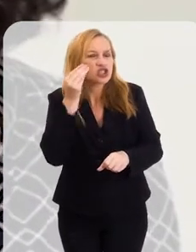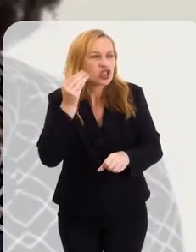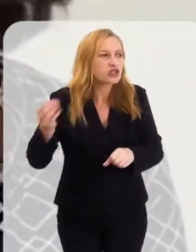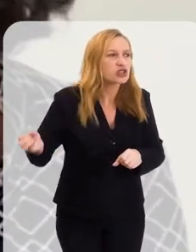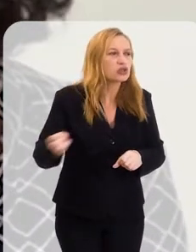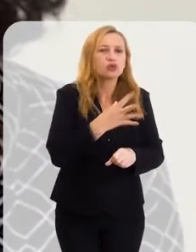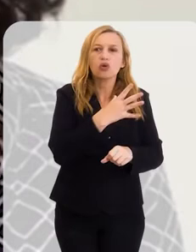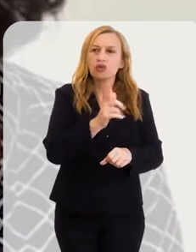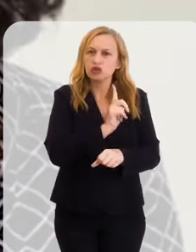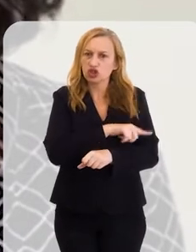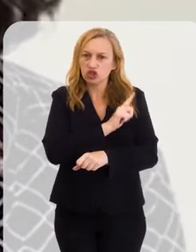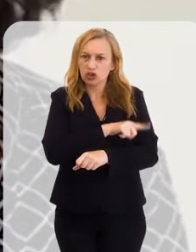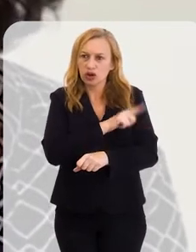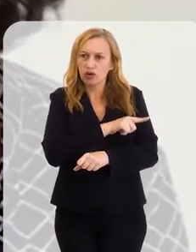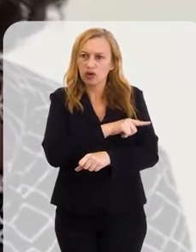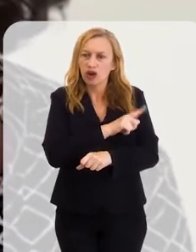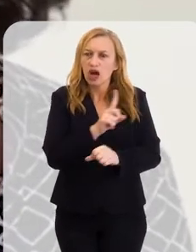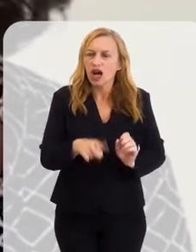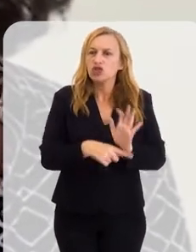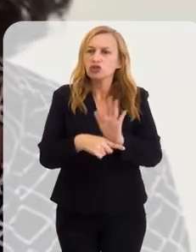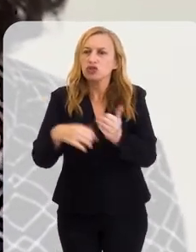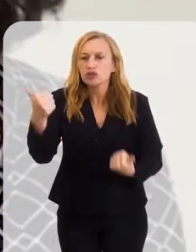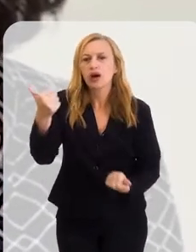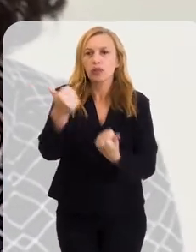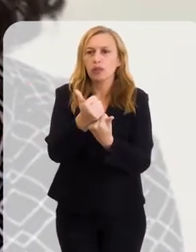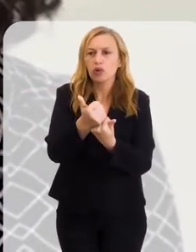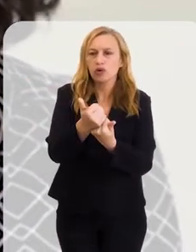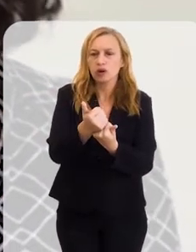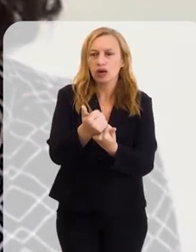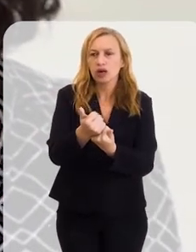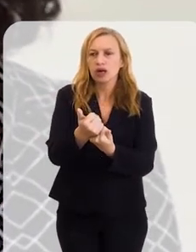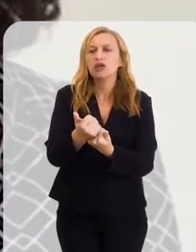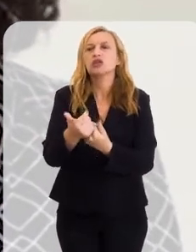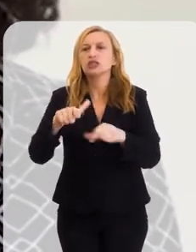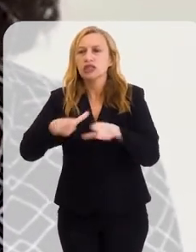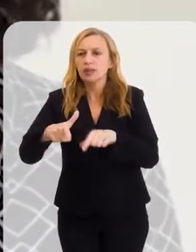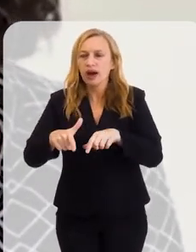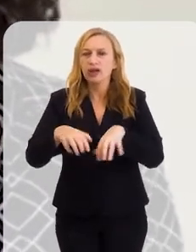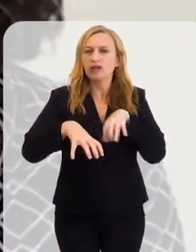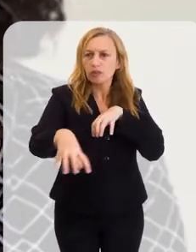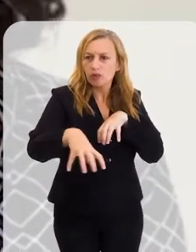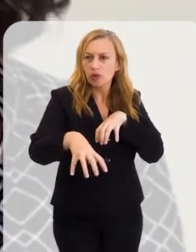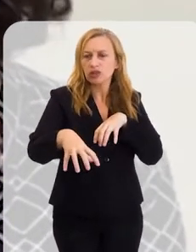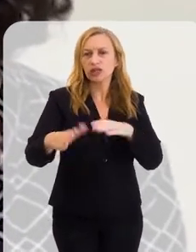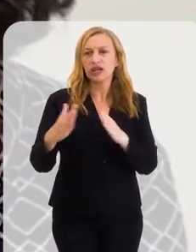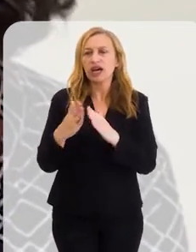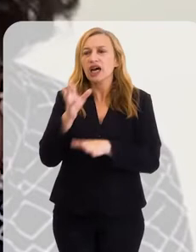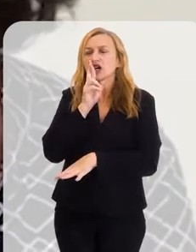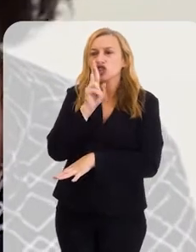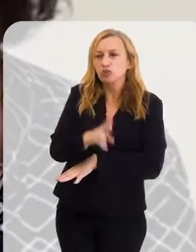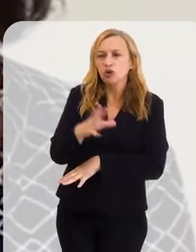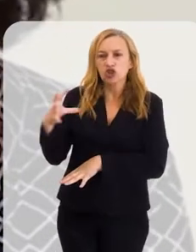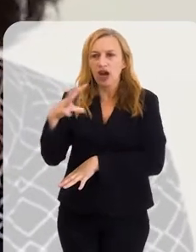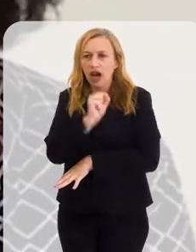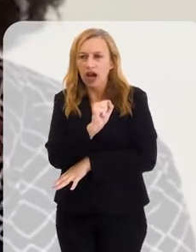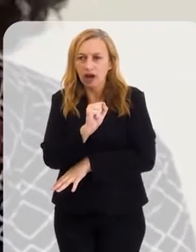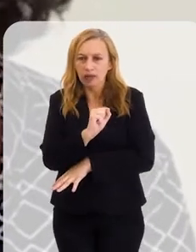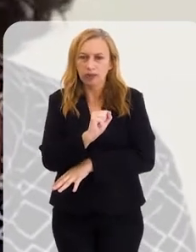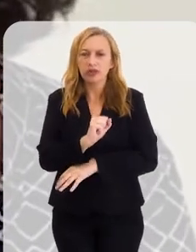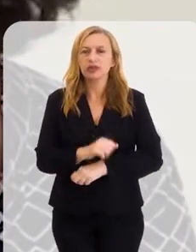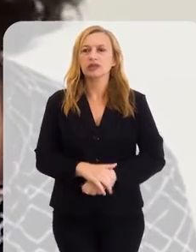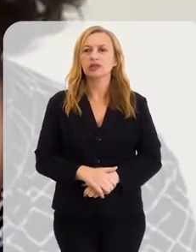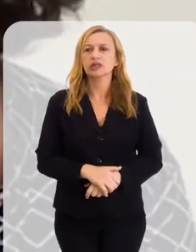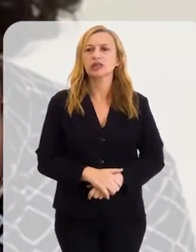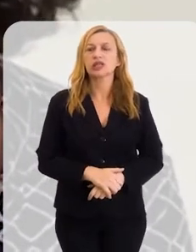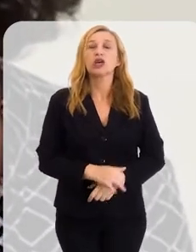implementadas, testando essa nova forma de gestão, ajudando a dar suporte a esse gestor que precisa entregar as